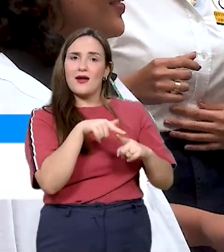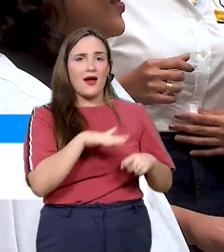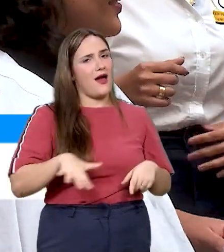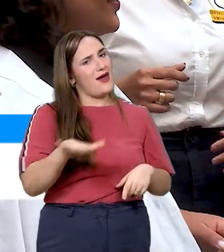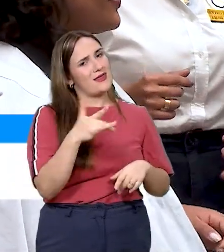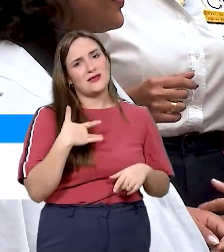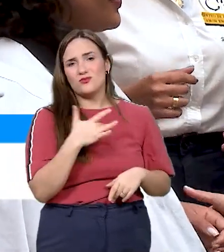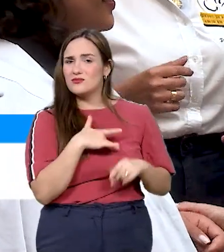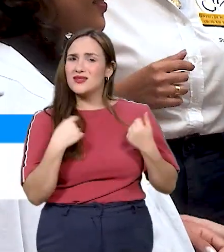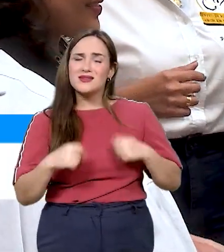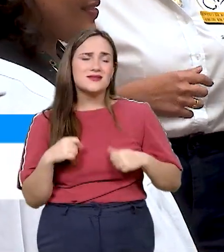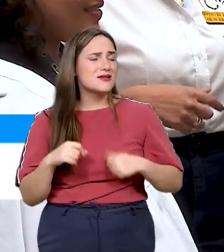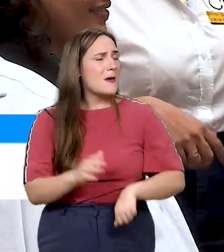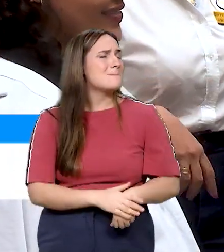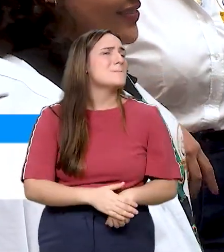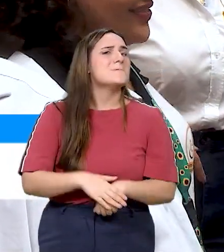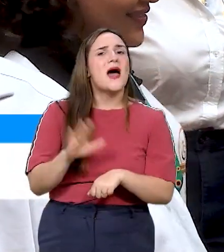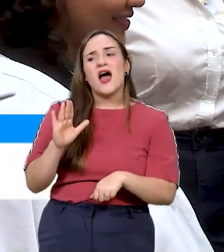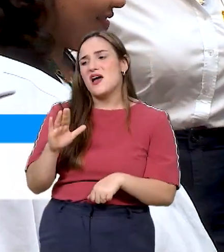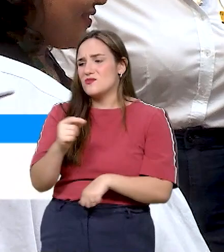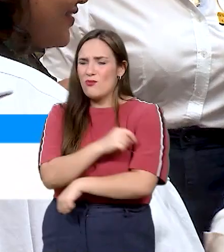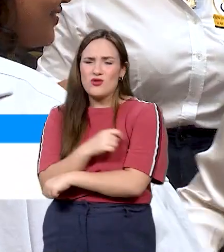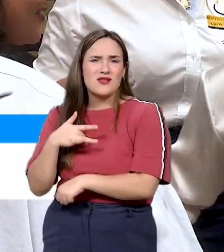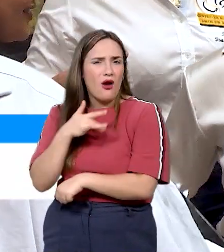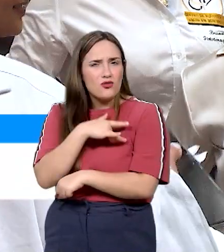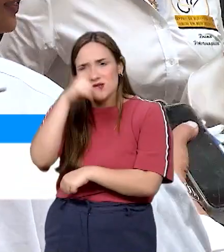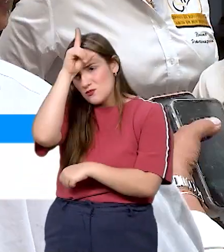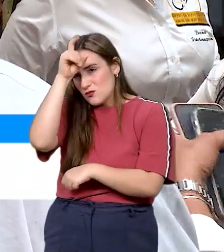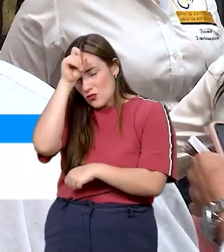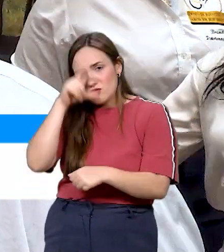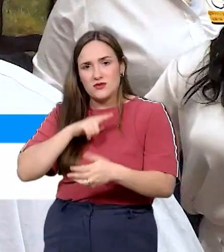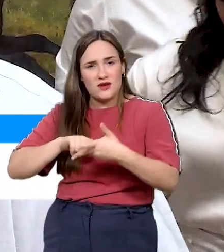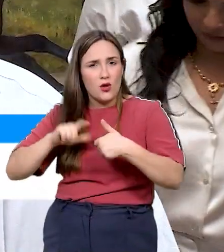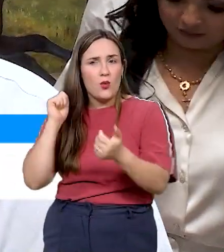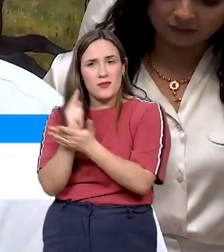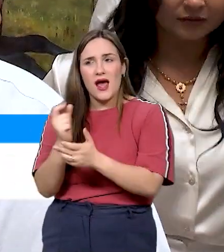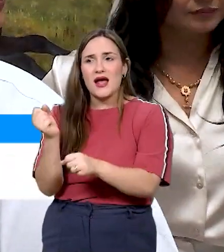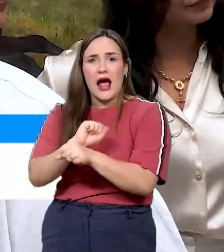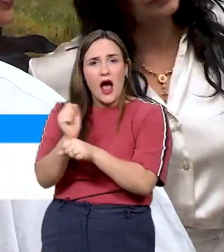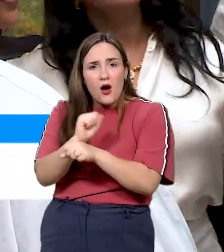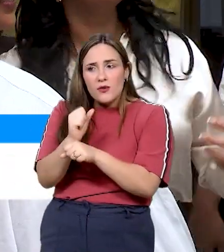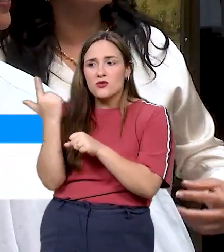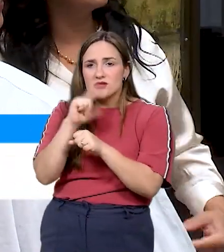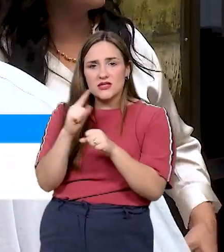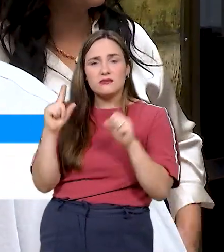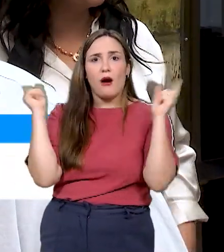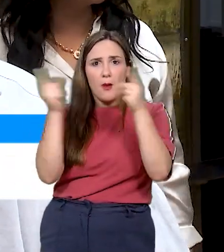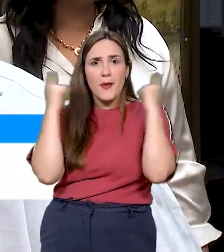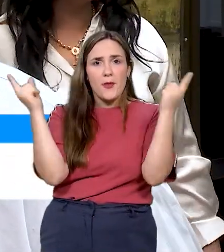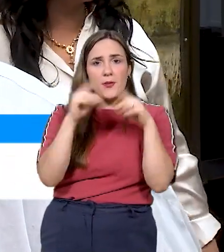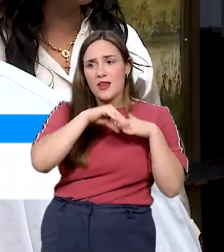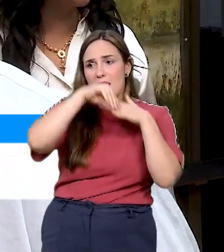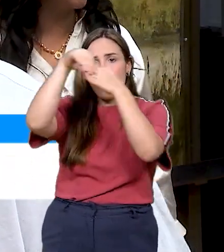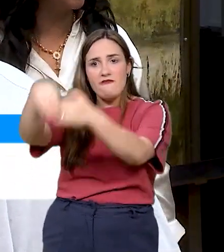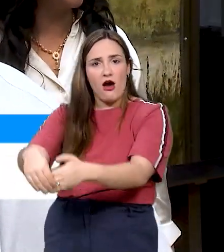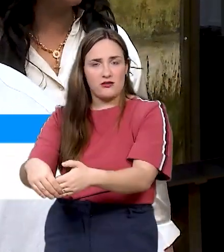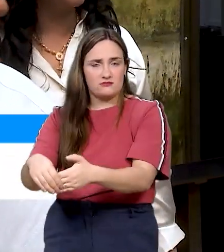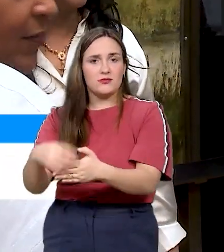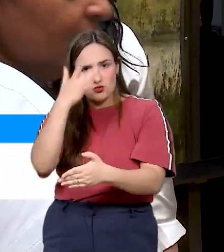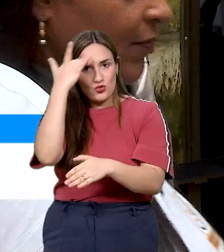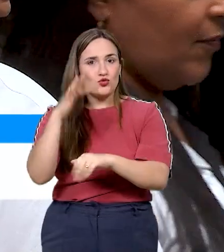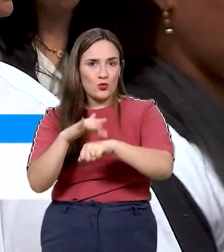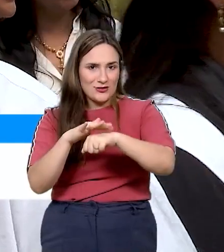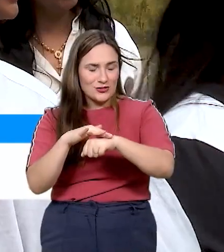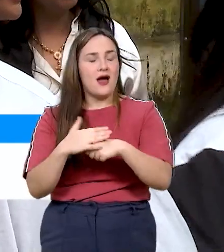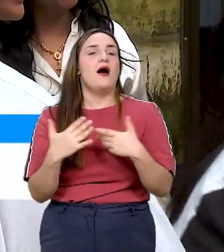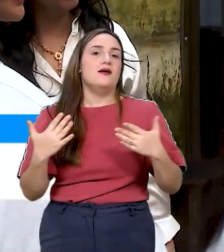entidades, e a área da saúde, que é importante. Na área da saúde mesmo, nós vamos destinar a maioria das emendas para veículos. O ano passado nós